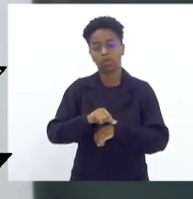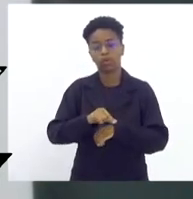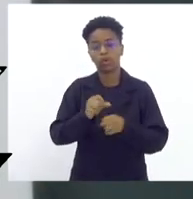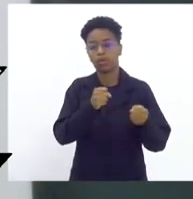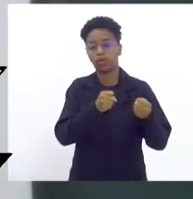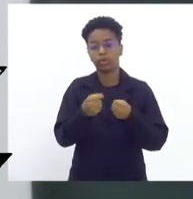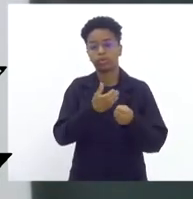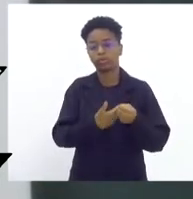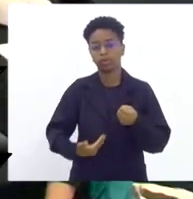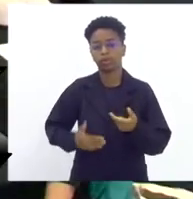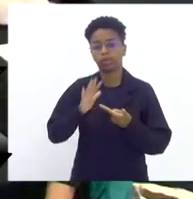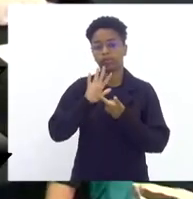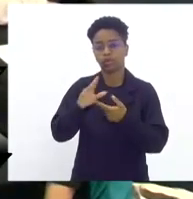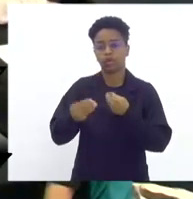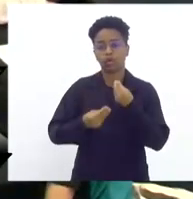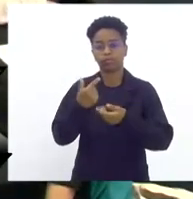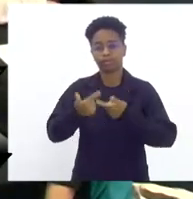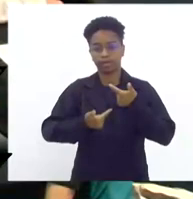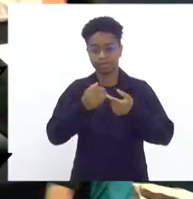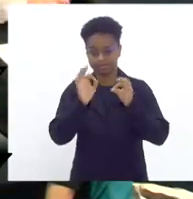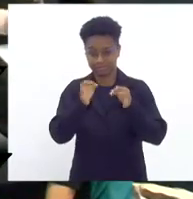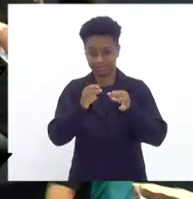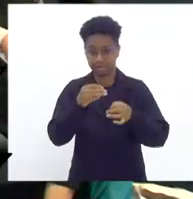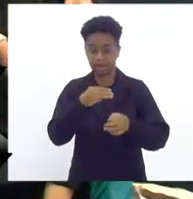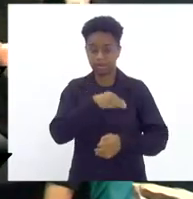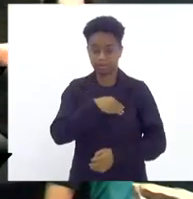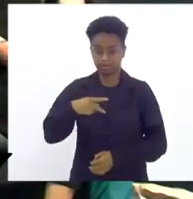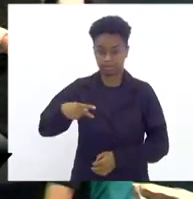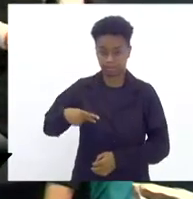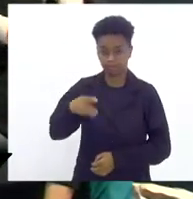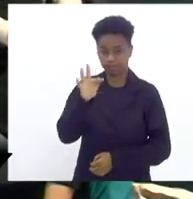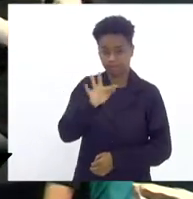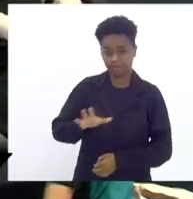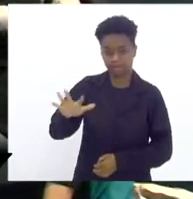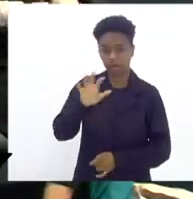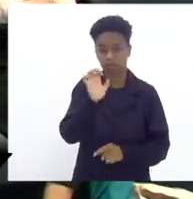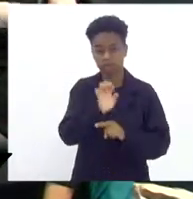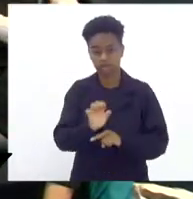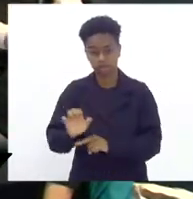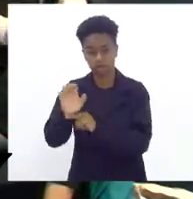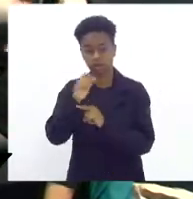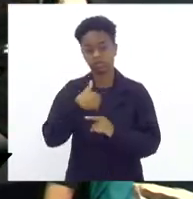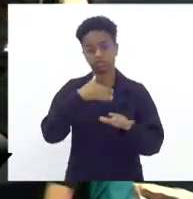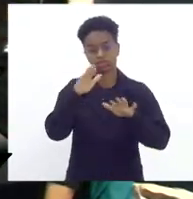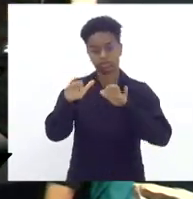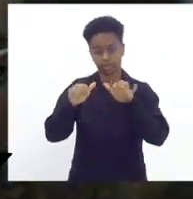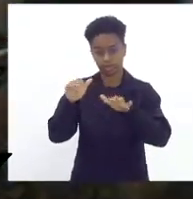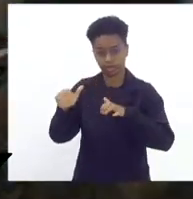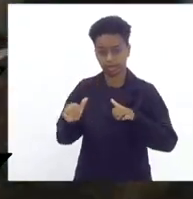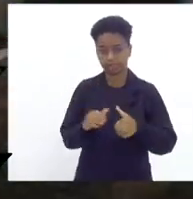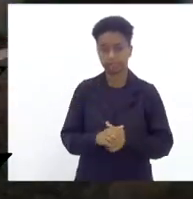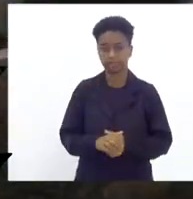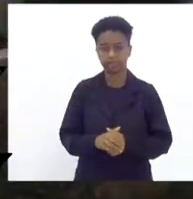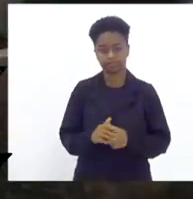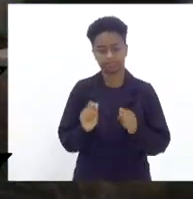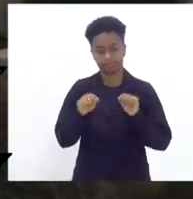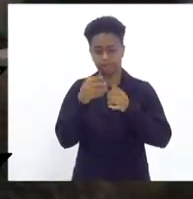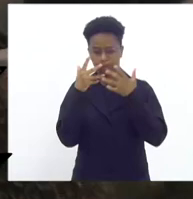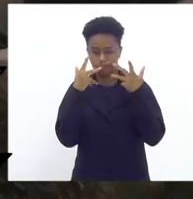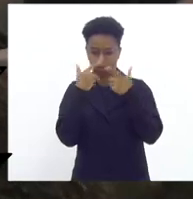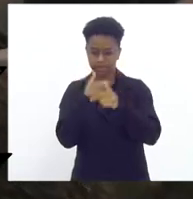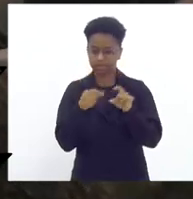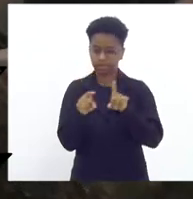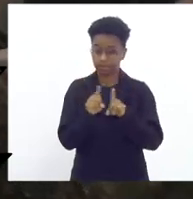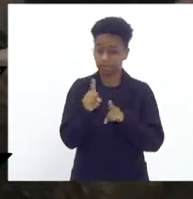prestar conta do seu trabalho né vamos lá Ministério Público Federal Estadual vou chamar um a um aqui para ficar bonitinho e